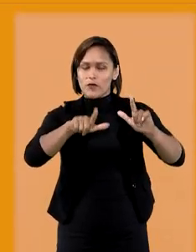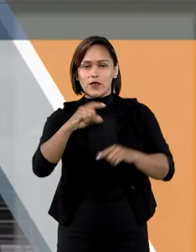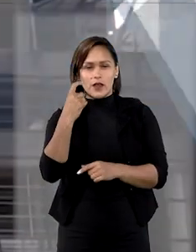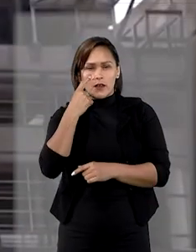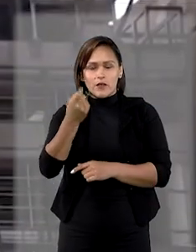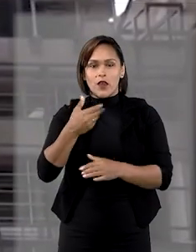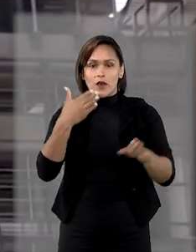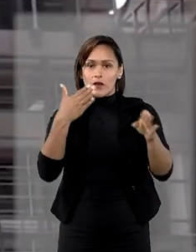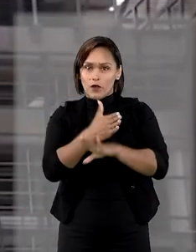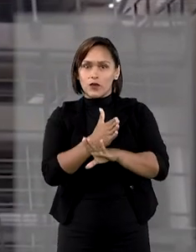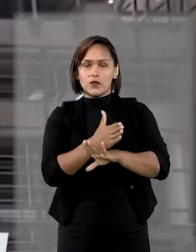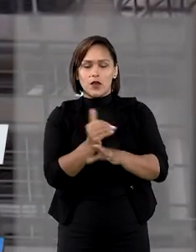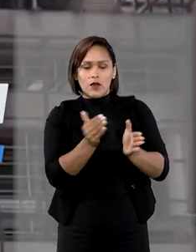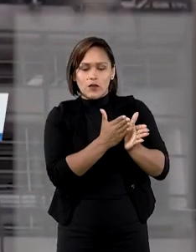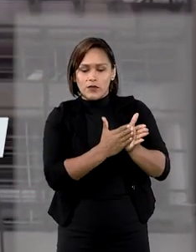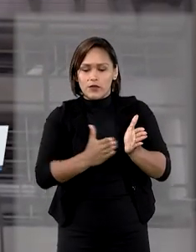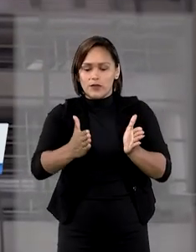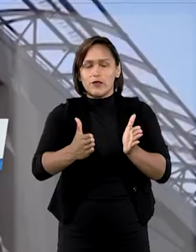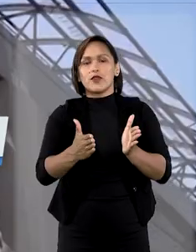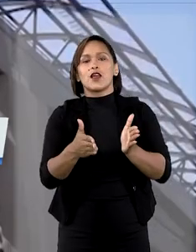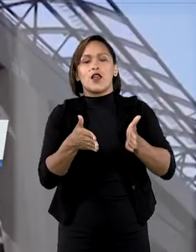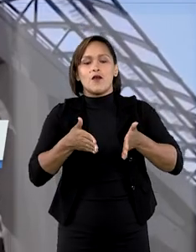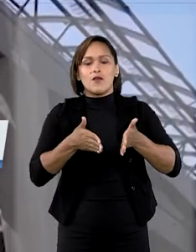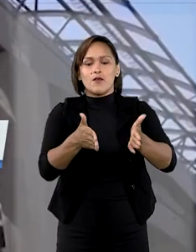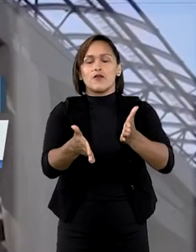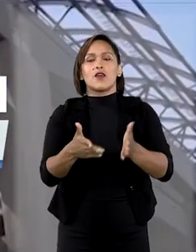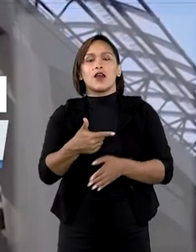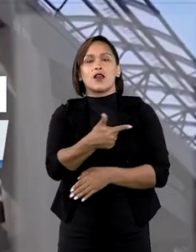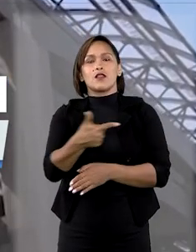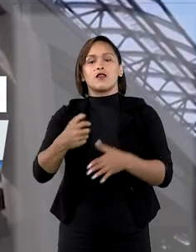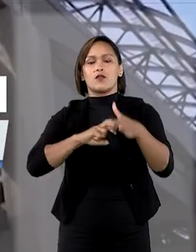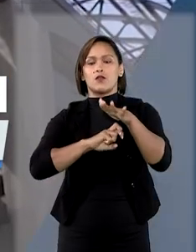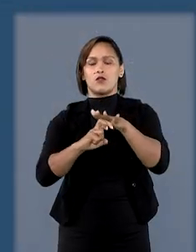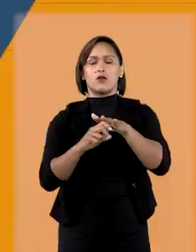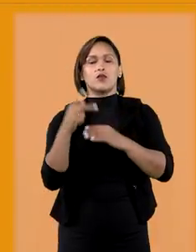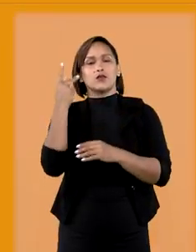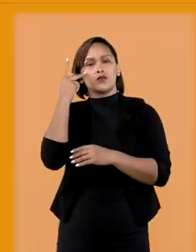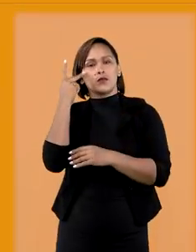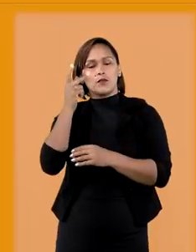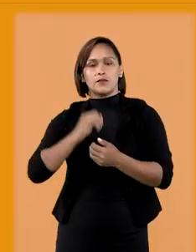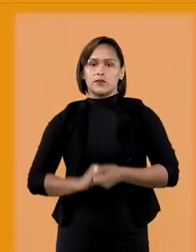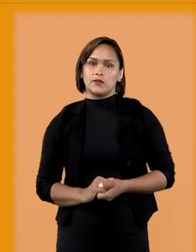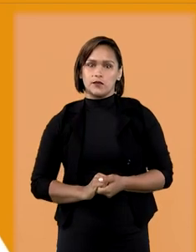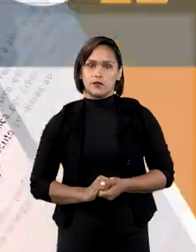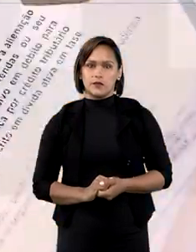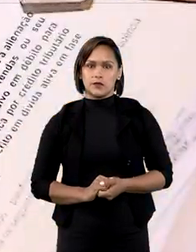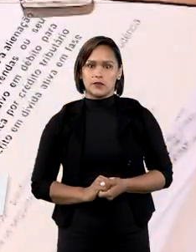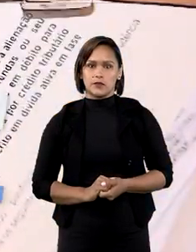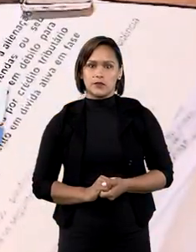ver autorizado o início das obras de expansão da linha 2 do metrô de São Paulo.